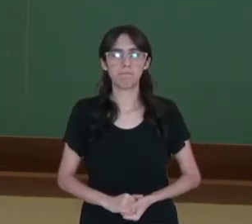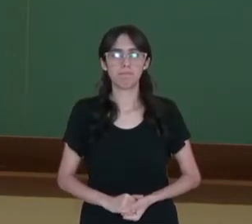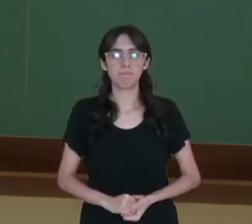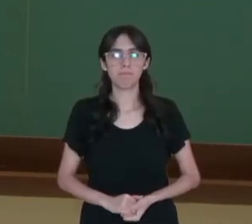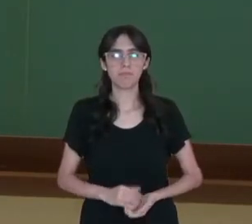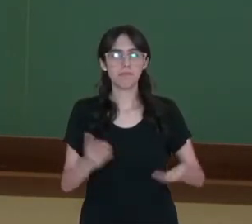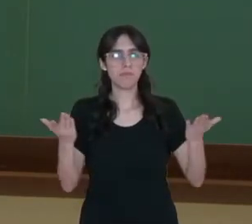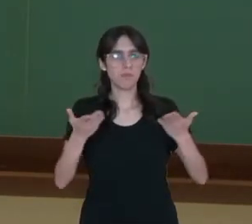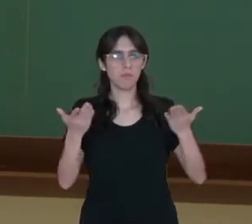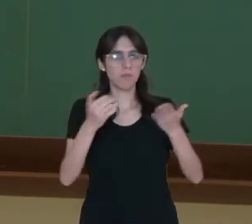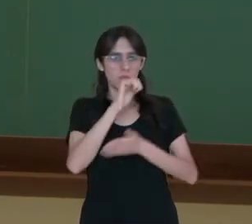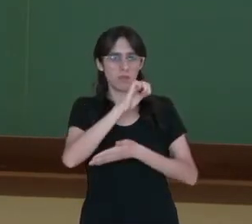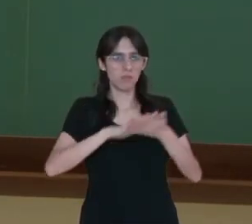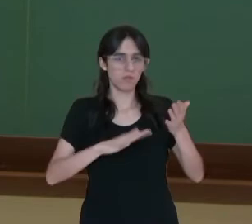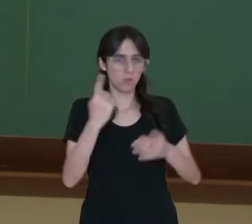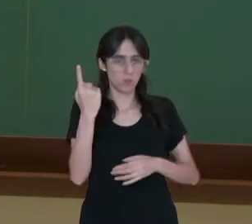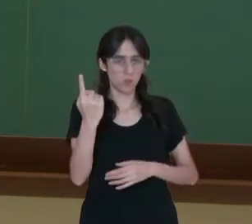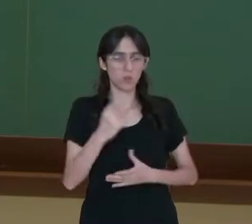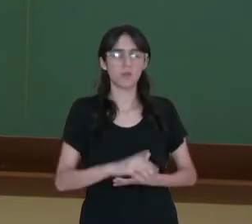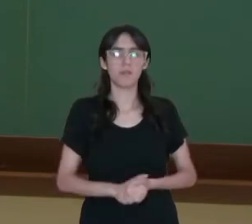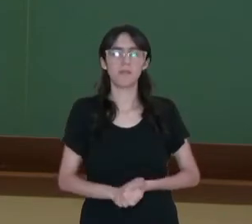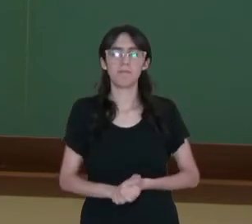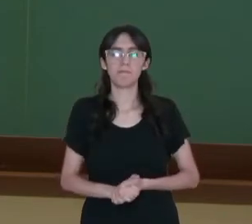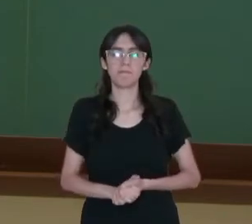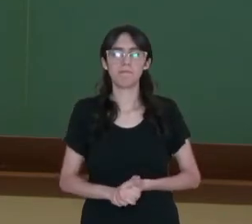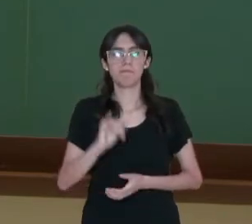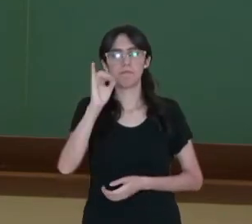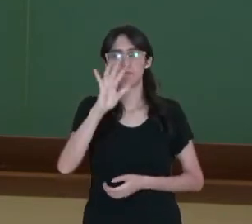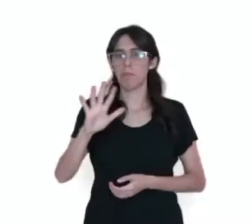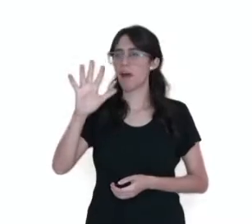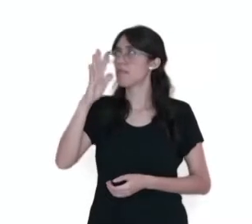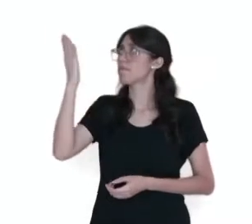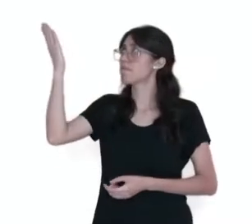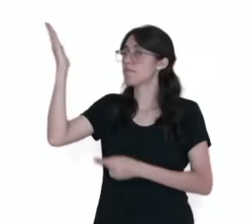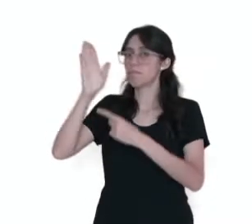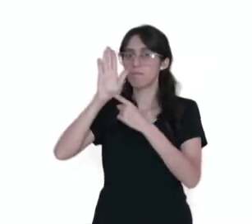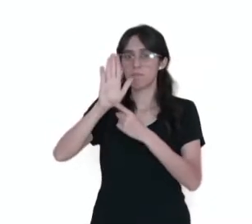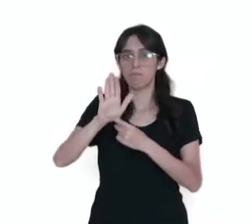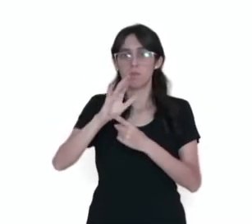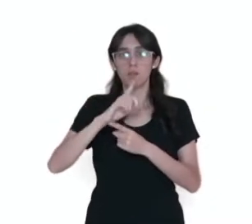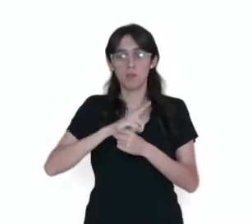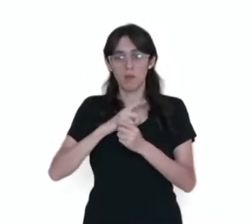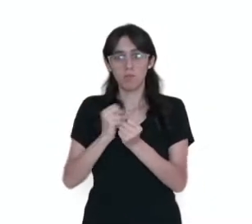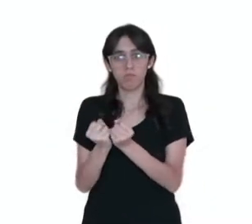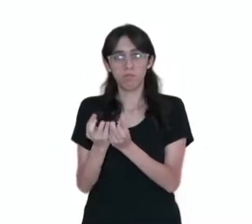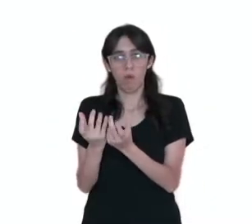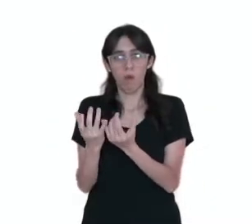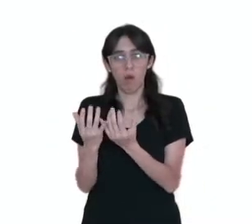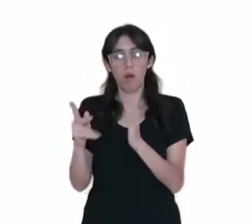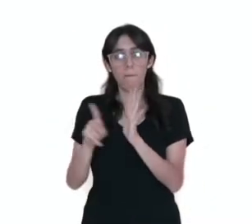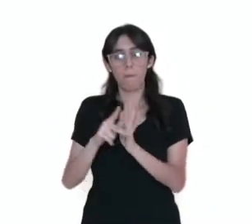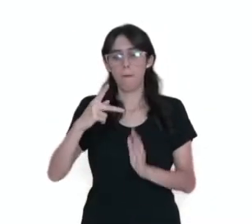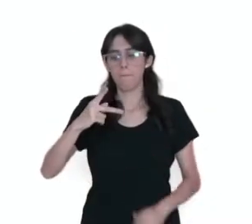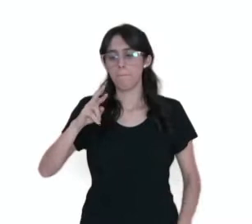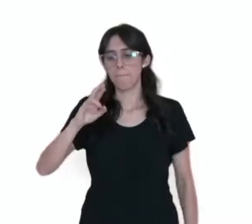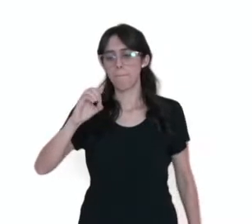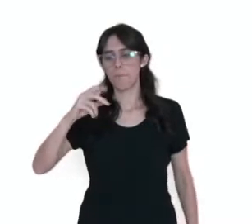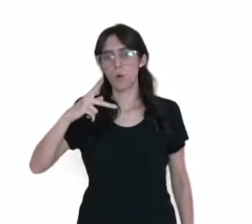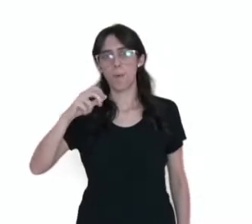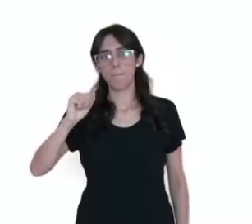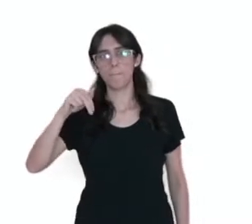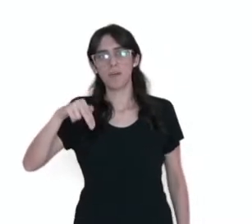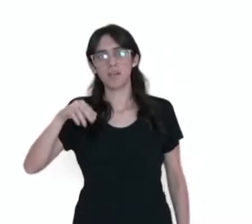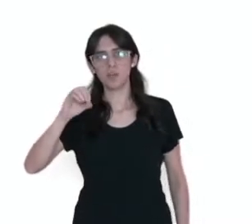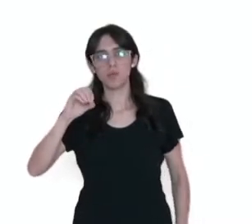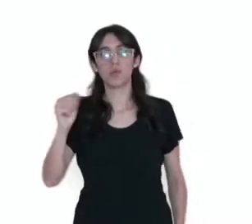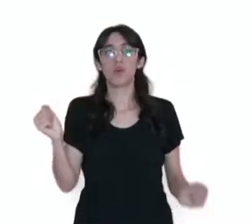Vamos fazer a atividade 1? A figura apresenta a reação de combustão queima do propano, que juntamente com o butano